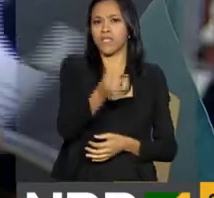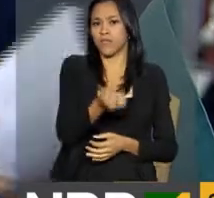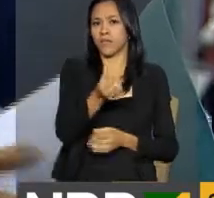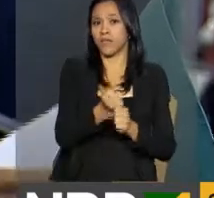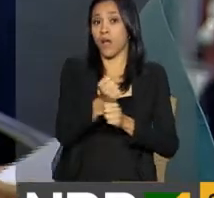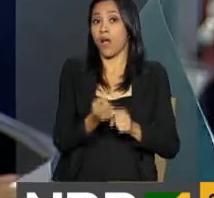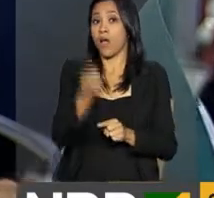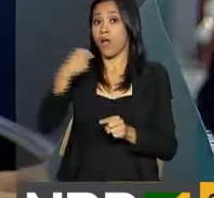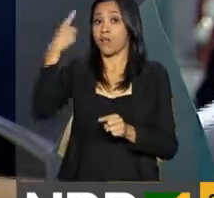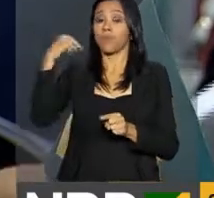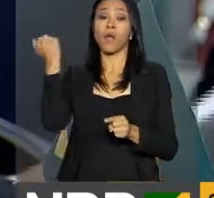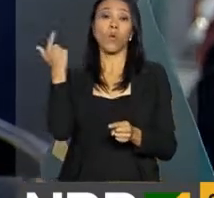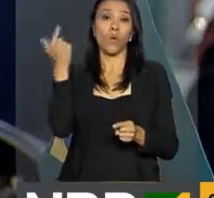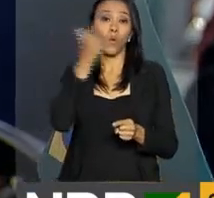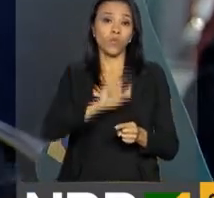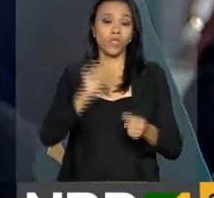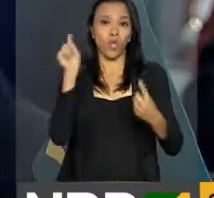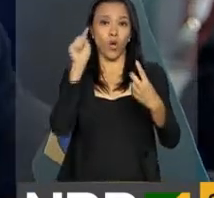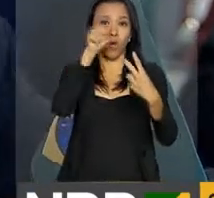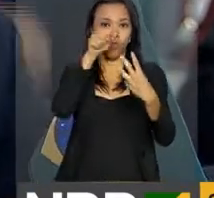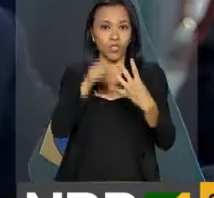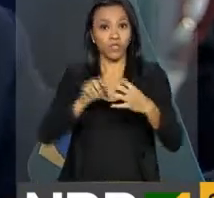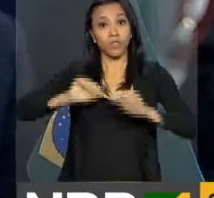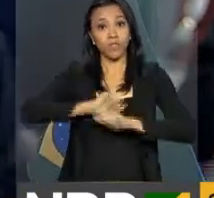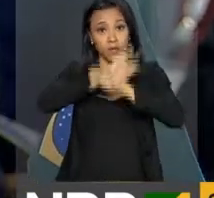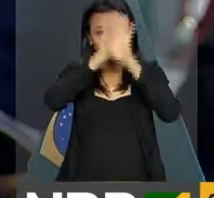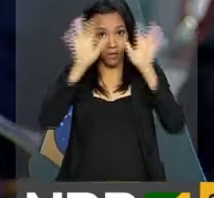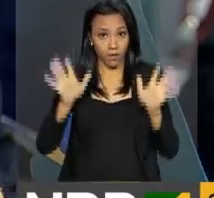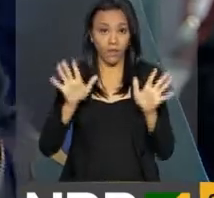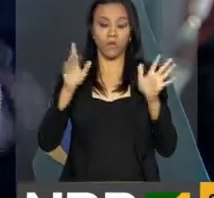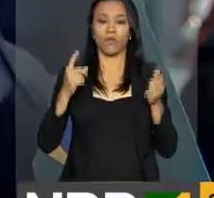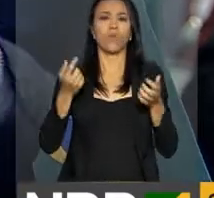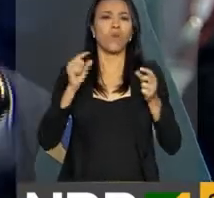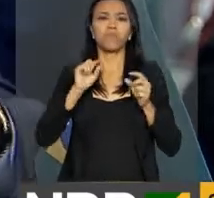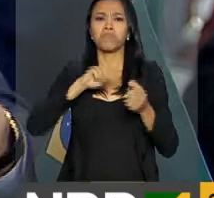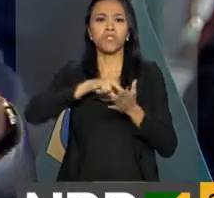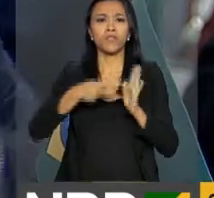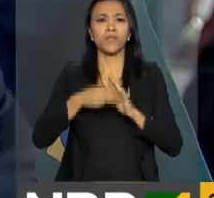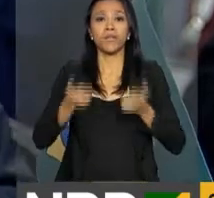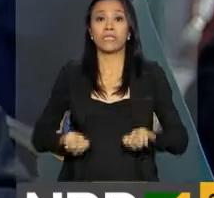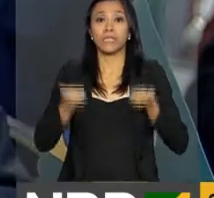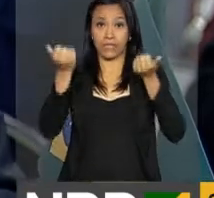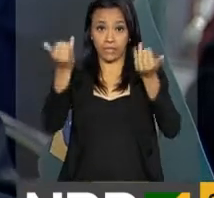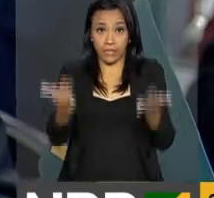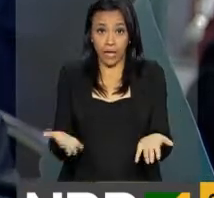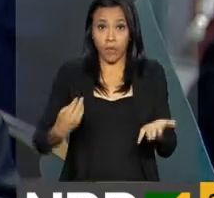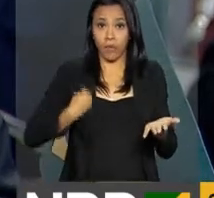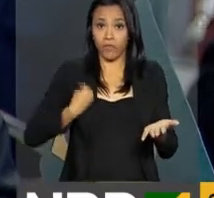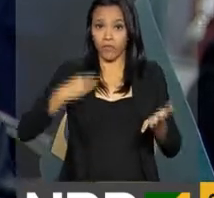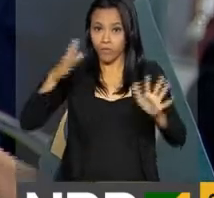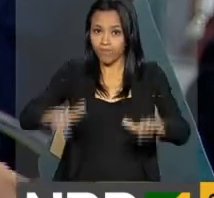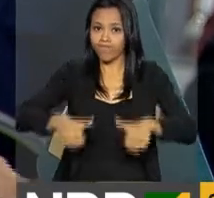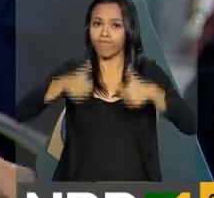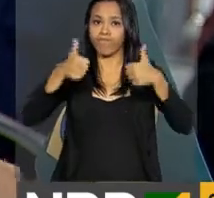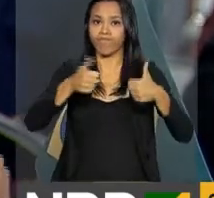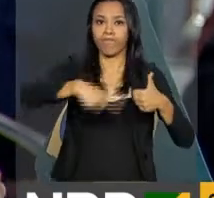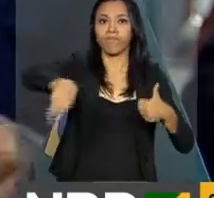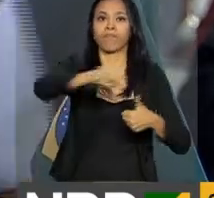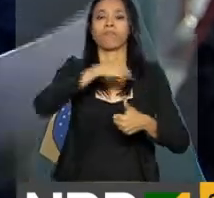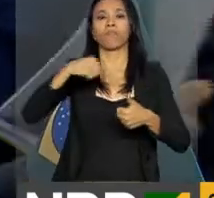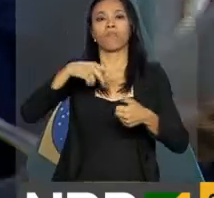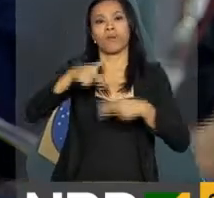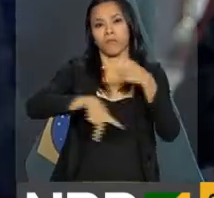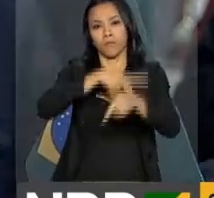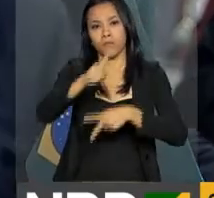claros, ou seja, dar mais qualidade de vida às nossas populações, consolidar um espaço